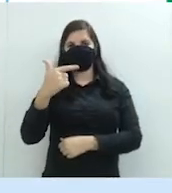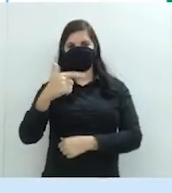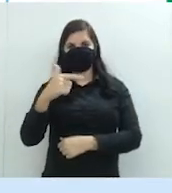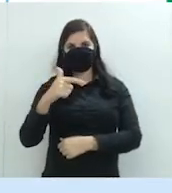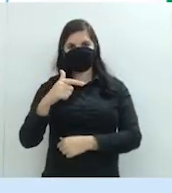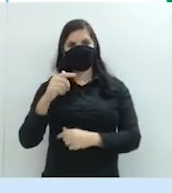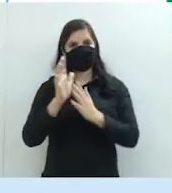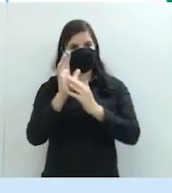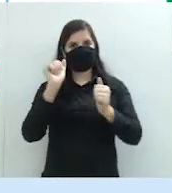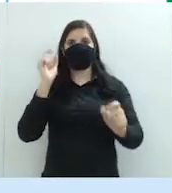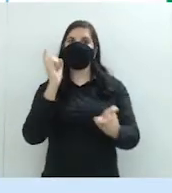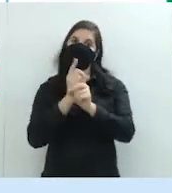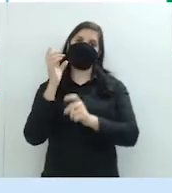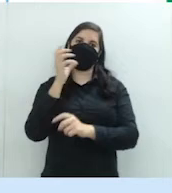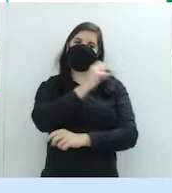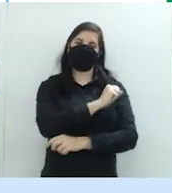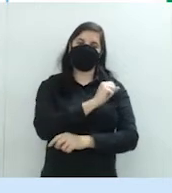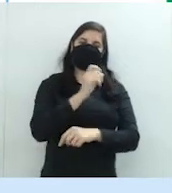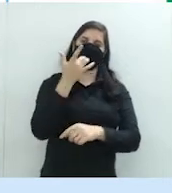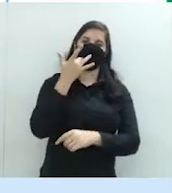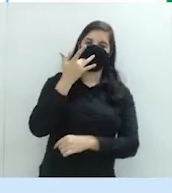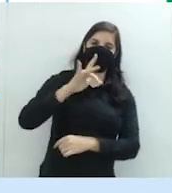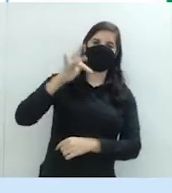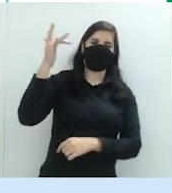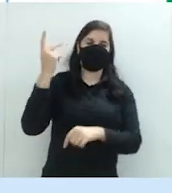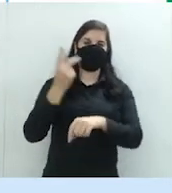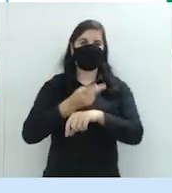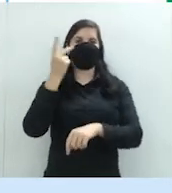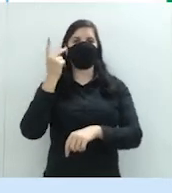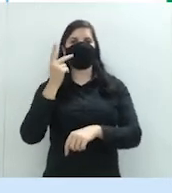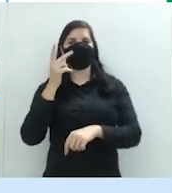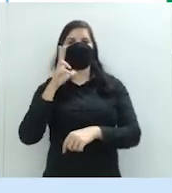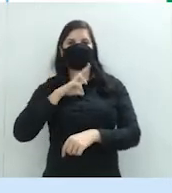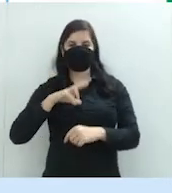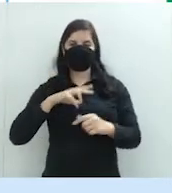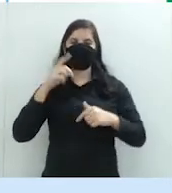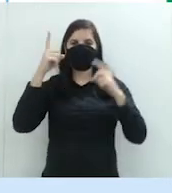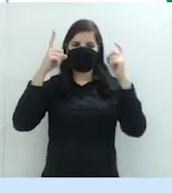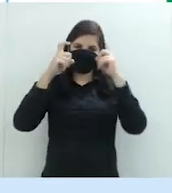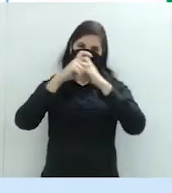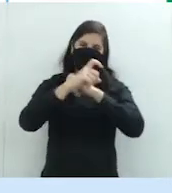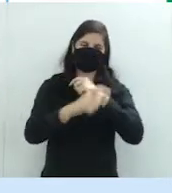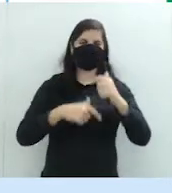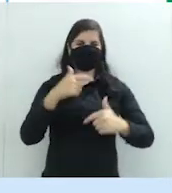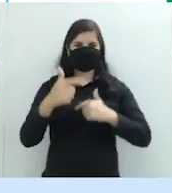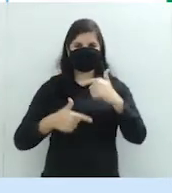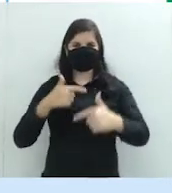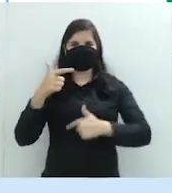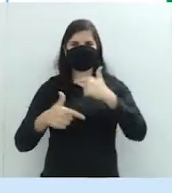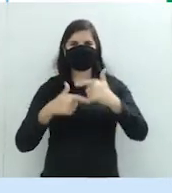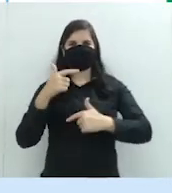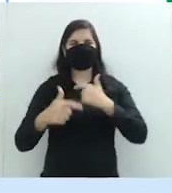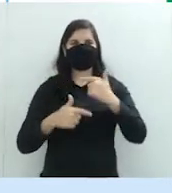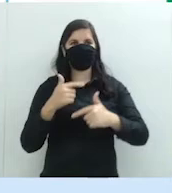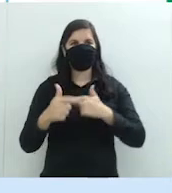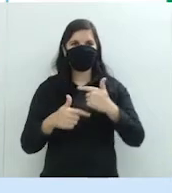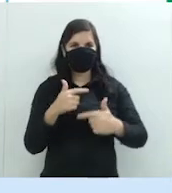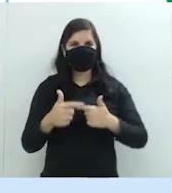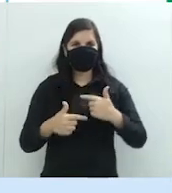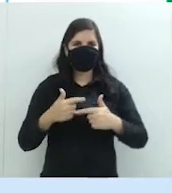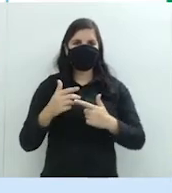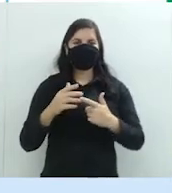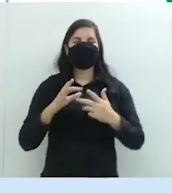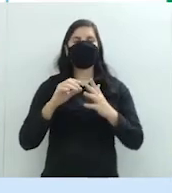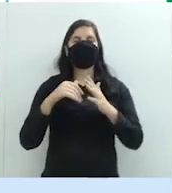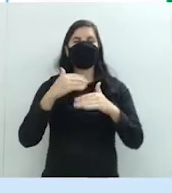Espanha. A Espanha encontrou logo ouro, prata, né? Em Portugal teve dificuldades aqui no Brasil, que veio encontrar, né, só lá